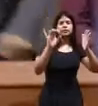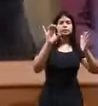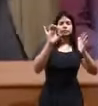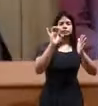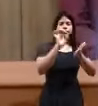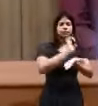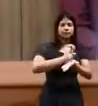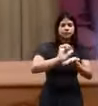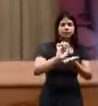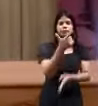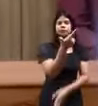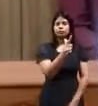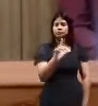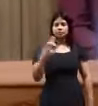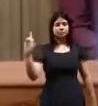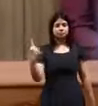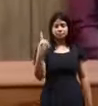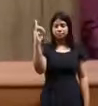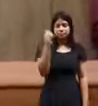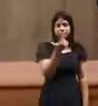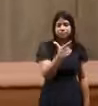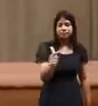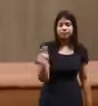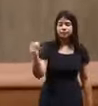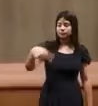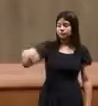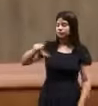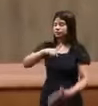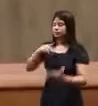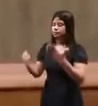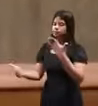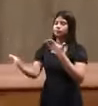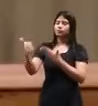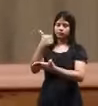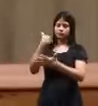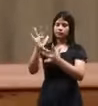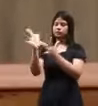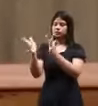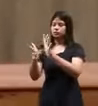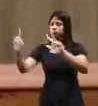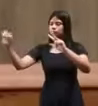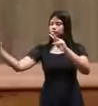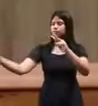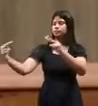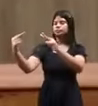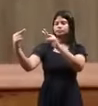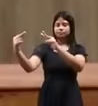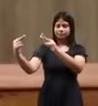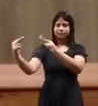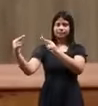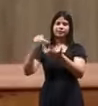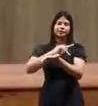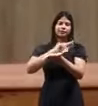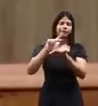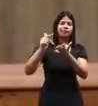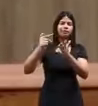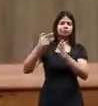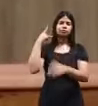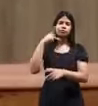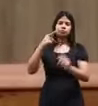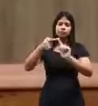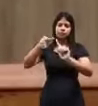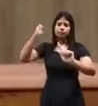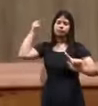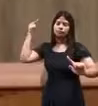que Davi não teve. Vocês estão tendo o privilégio de ver o que os olhos de profetas queriam, o que